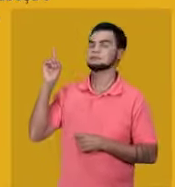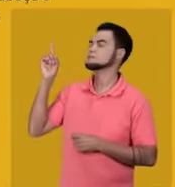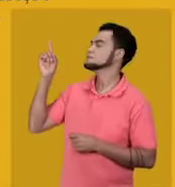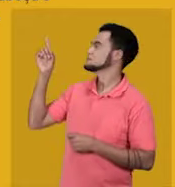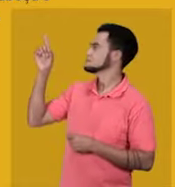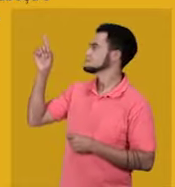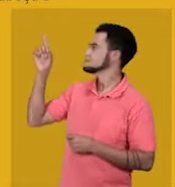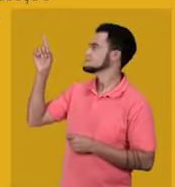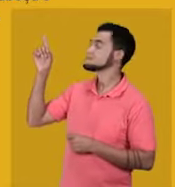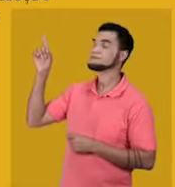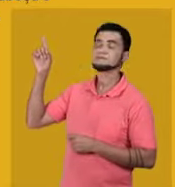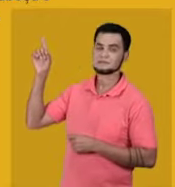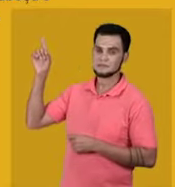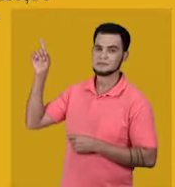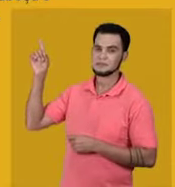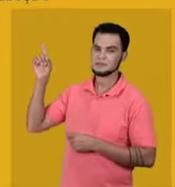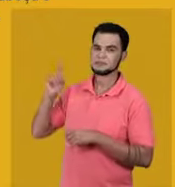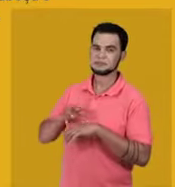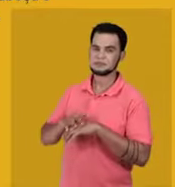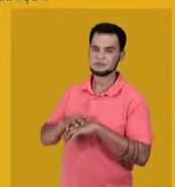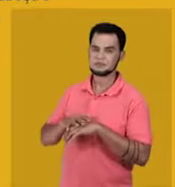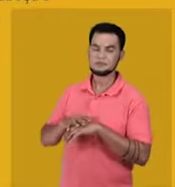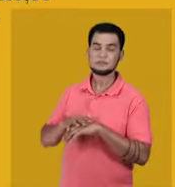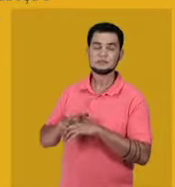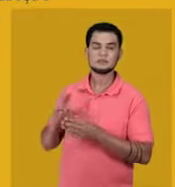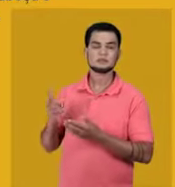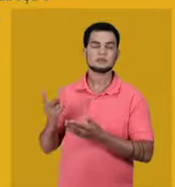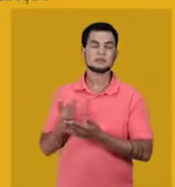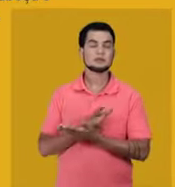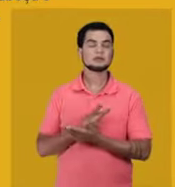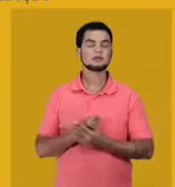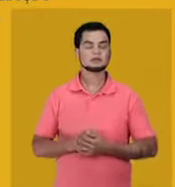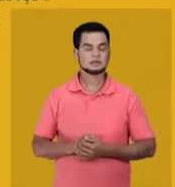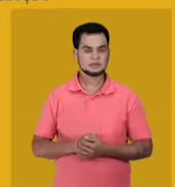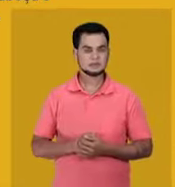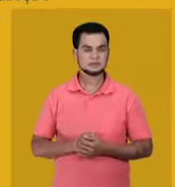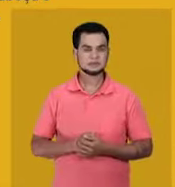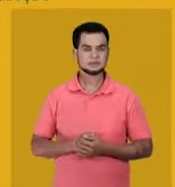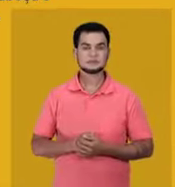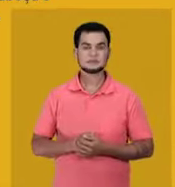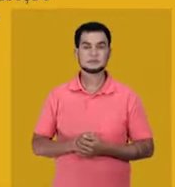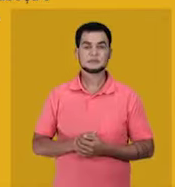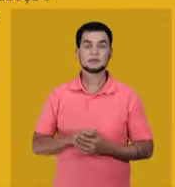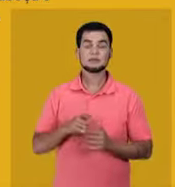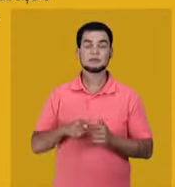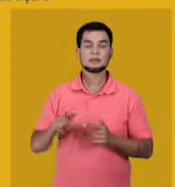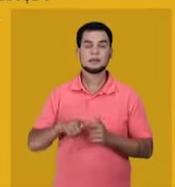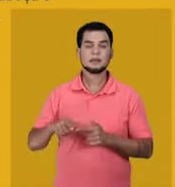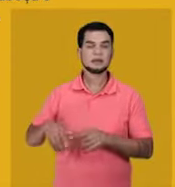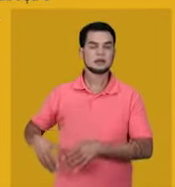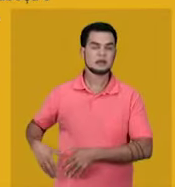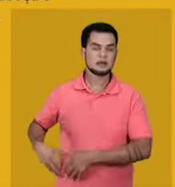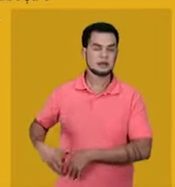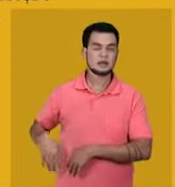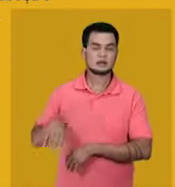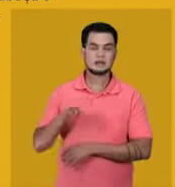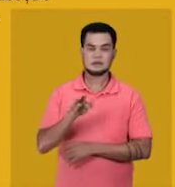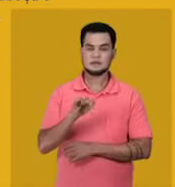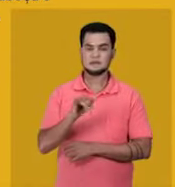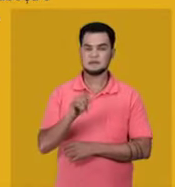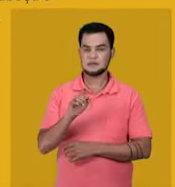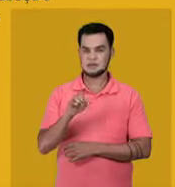doenças que infectam, que causam uma infecção no nosso fígado,